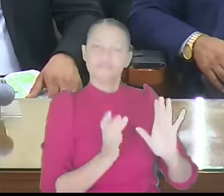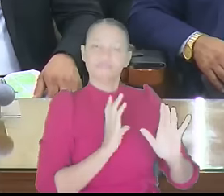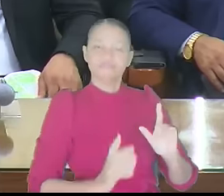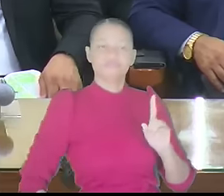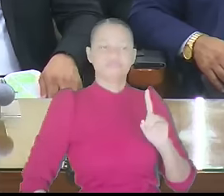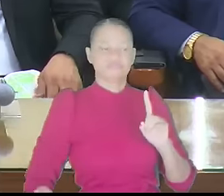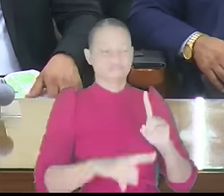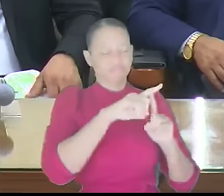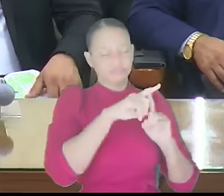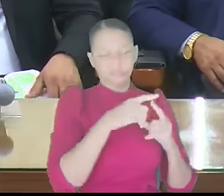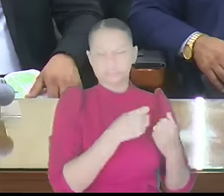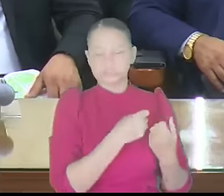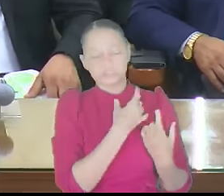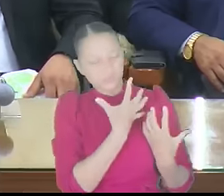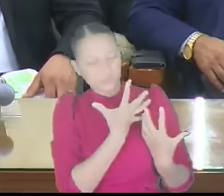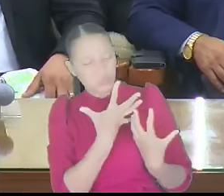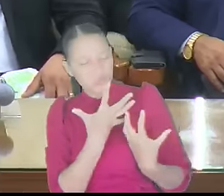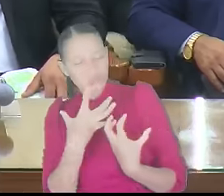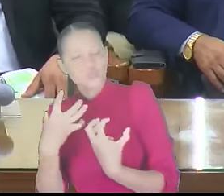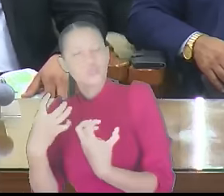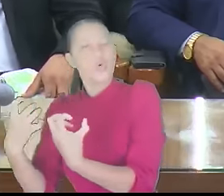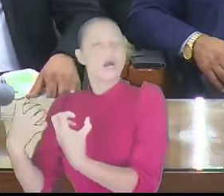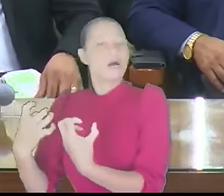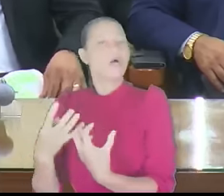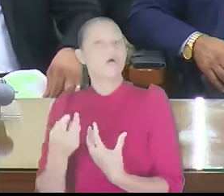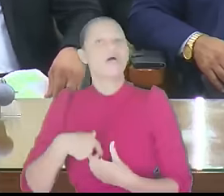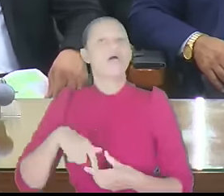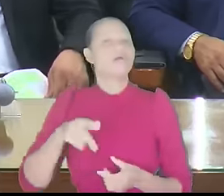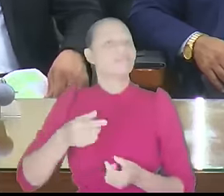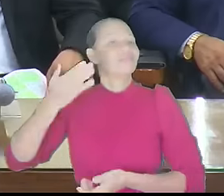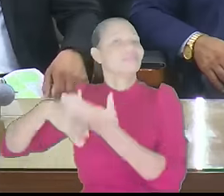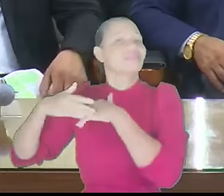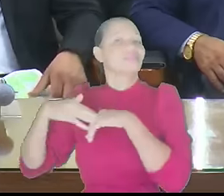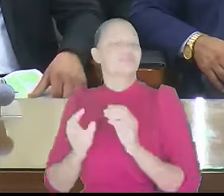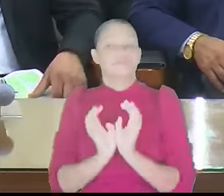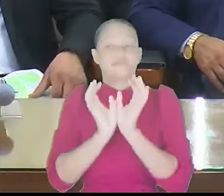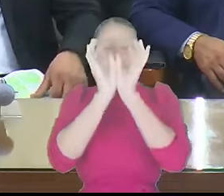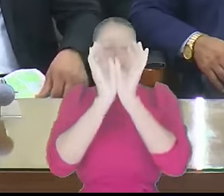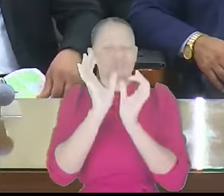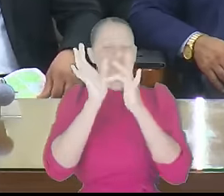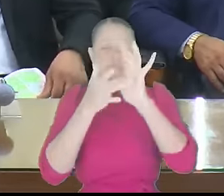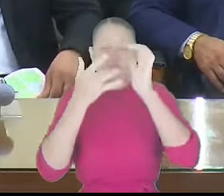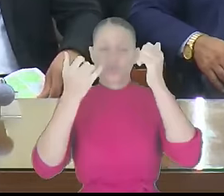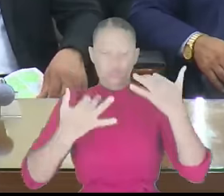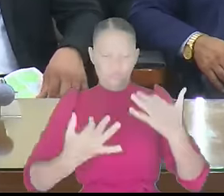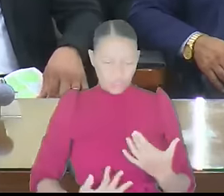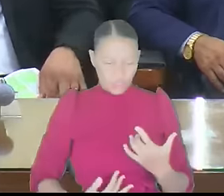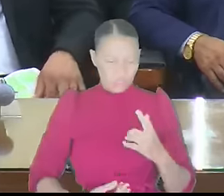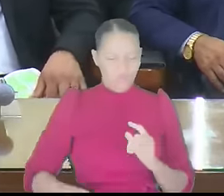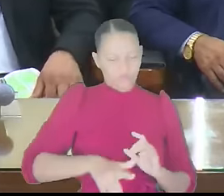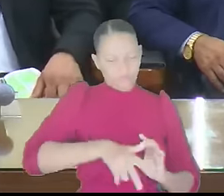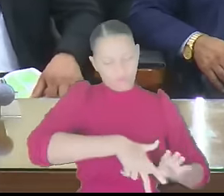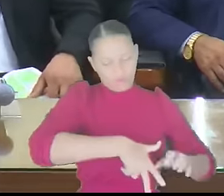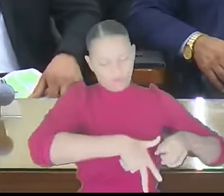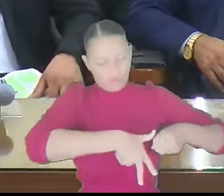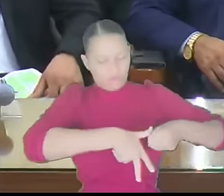disse na Santa Ceia passada, Jesus disse, quando eu for levantado da terra, todos.